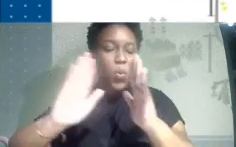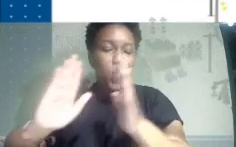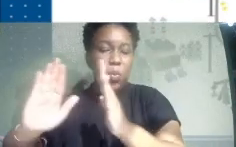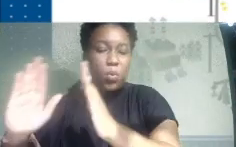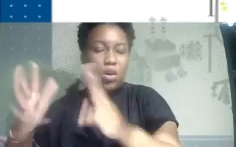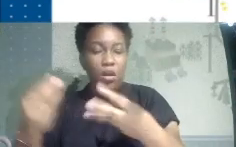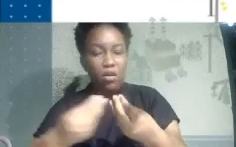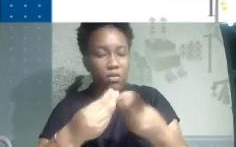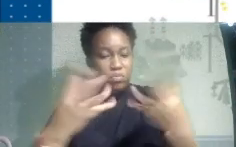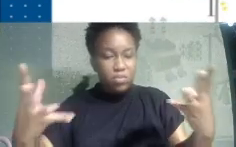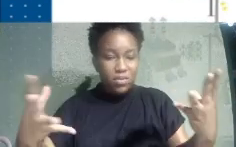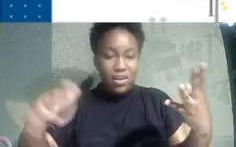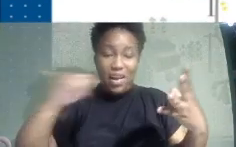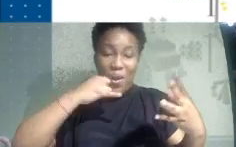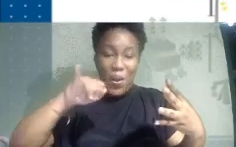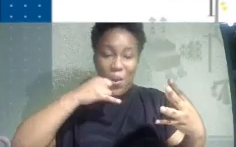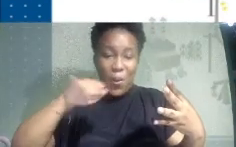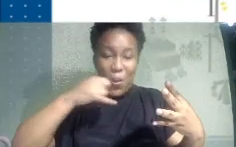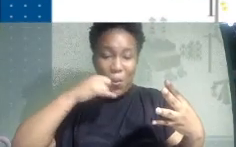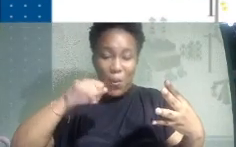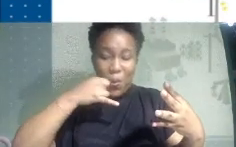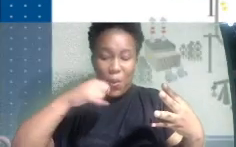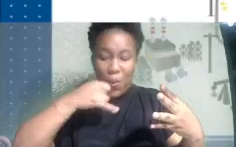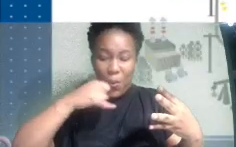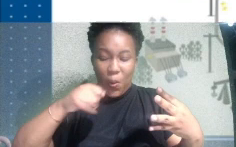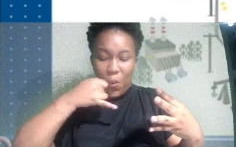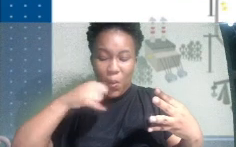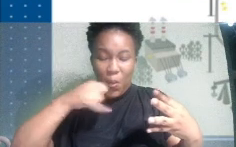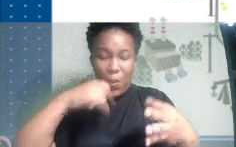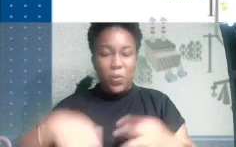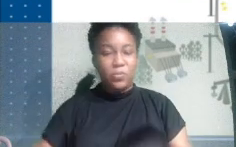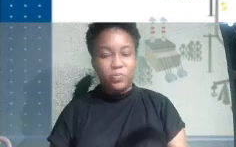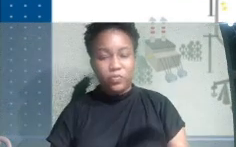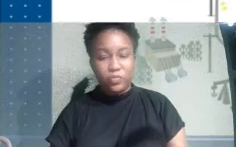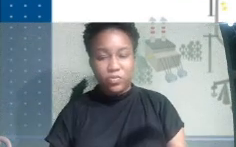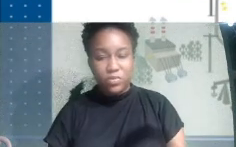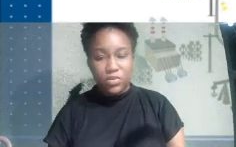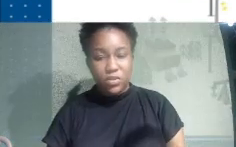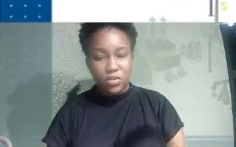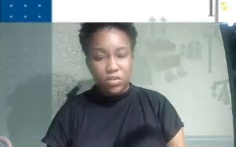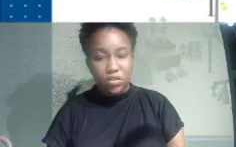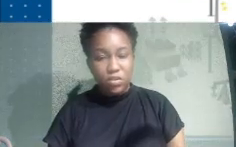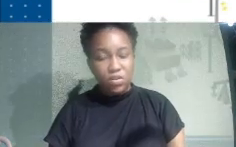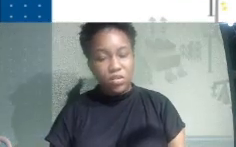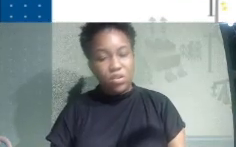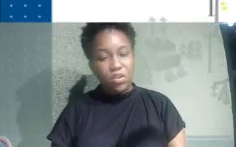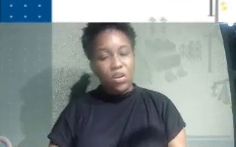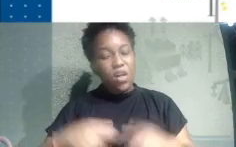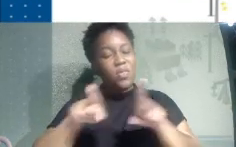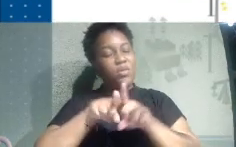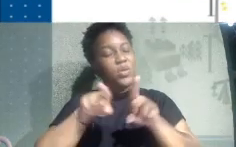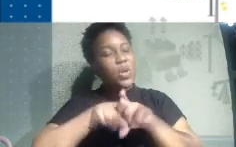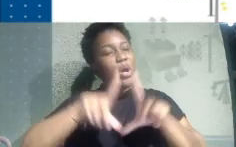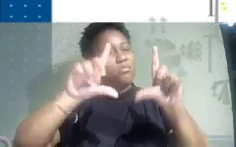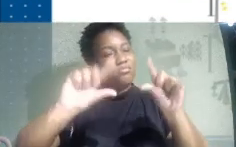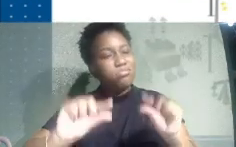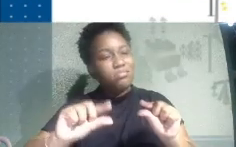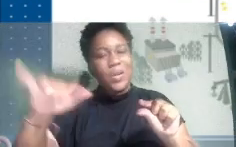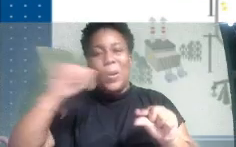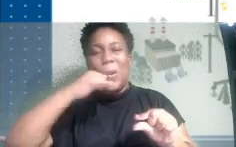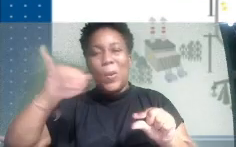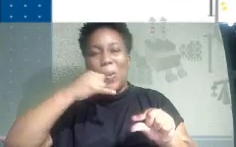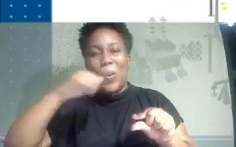elétrica. Beleza. Então, ele sai de alta tensão, onde ele é produzido, e ele vai para baixa tensão, onde essa energia